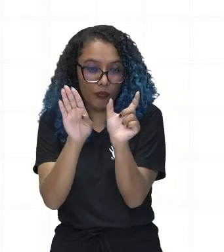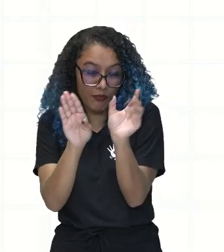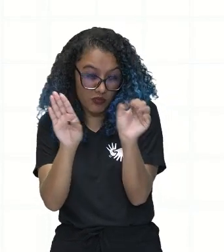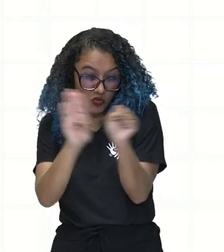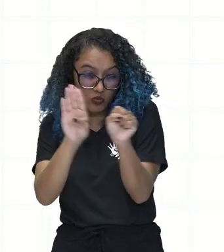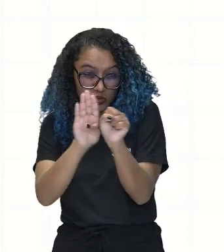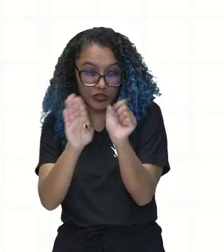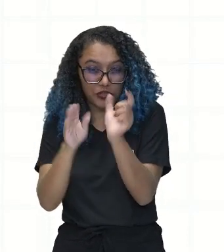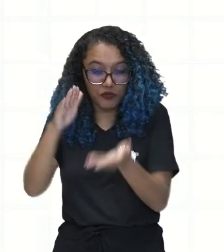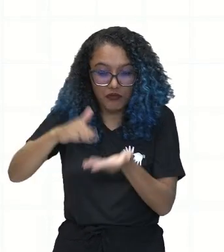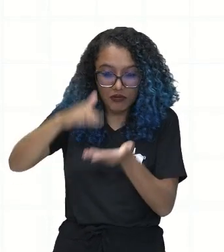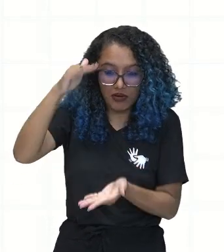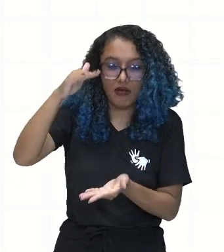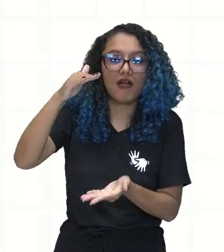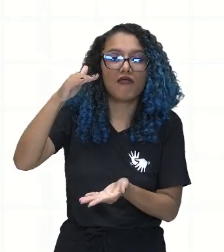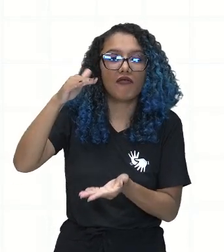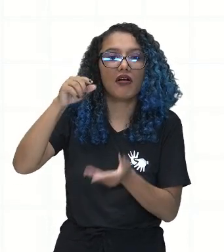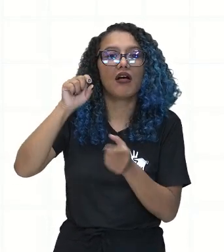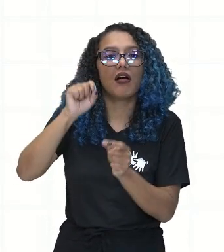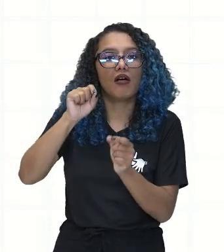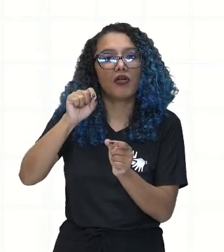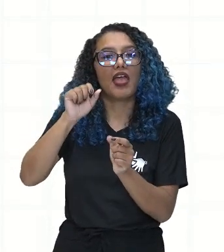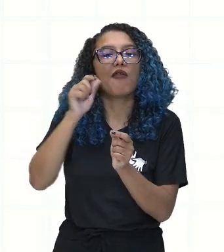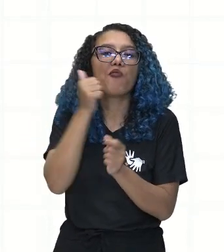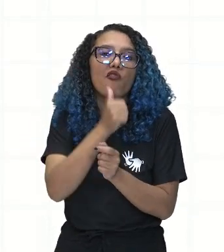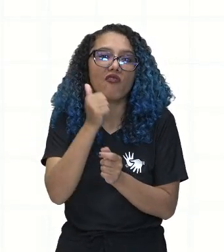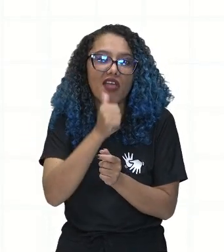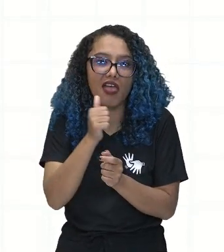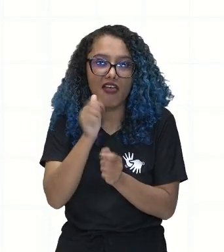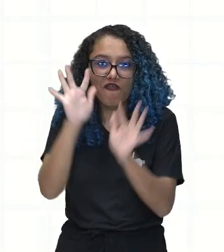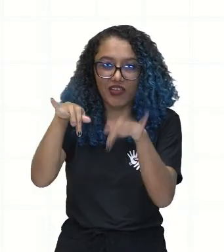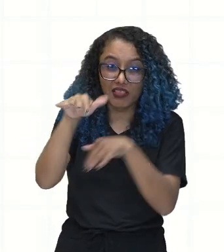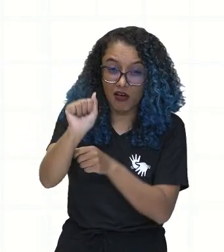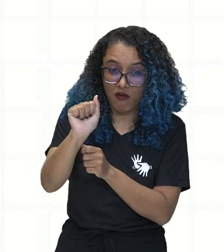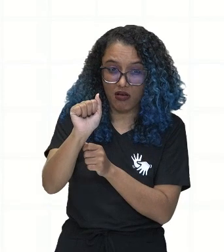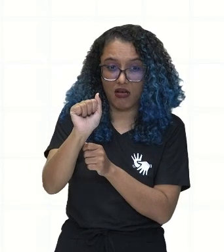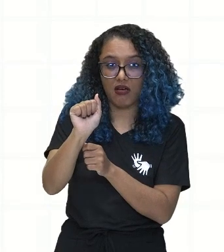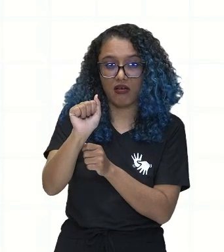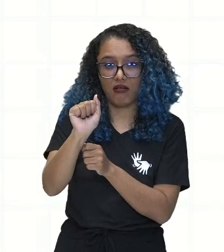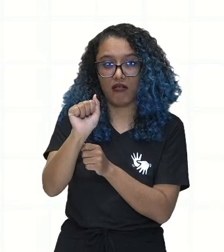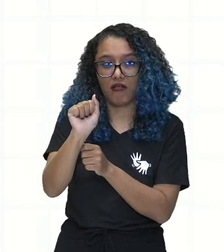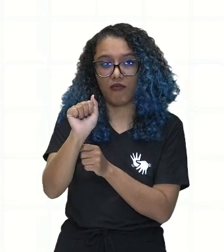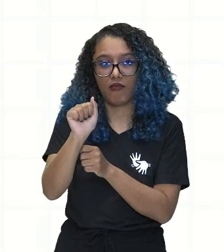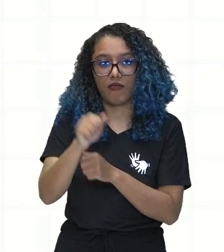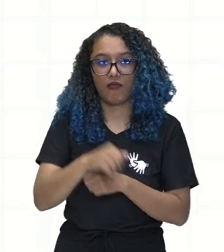garrafa, ok? Meia garrafa. Litro,